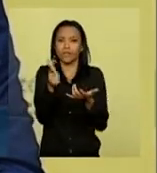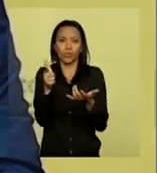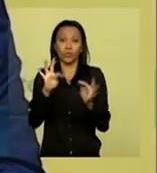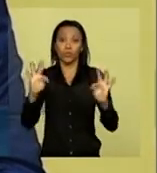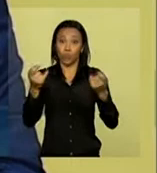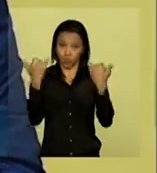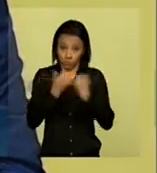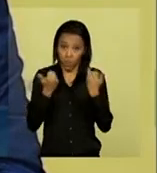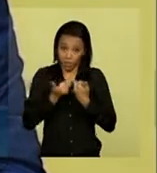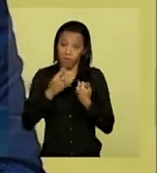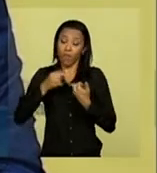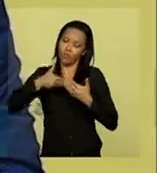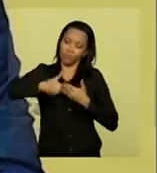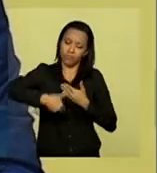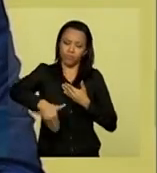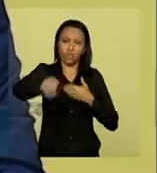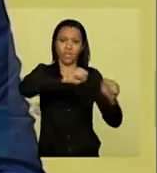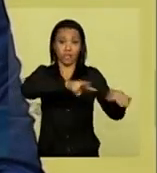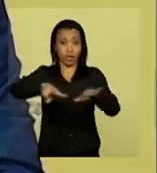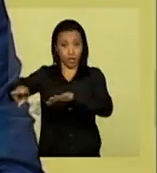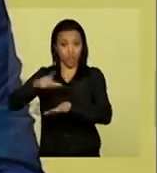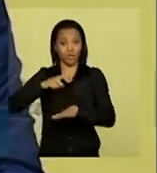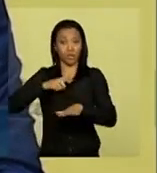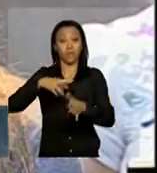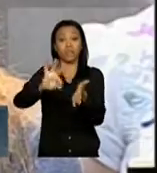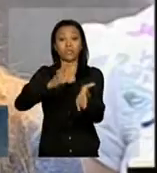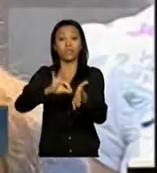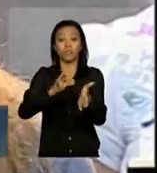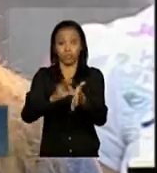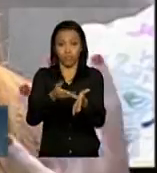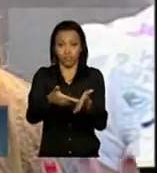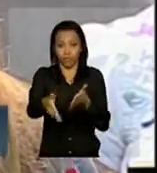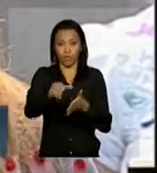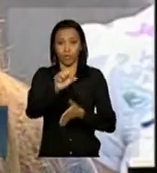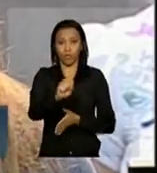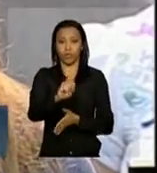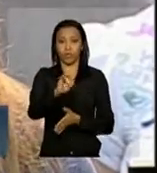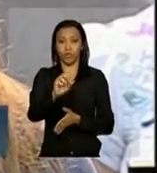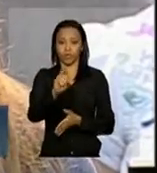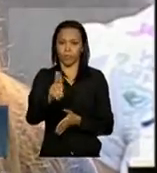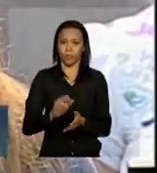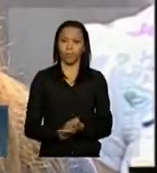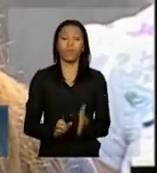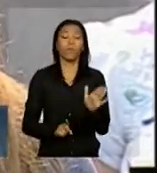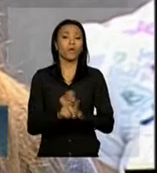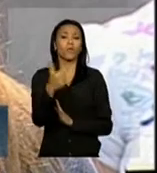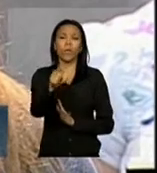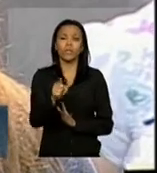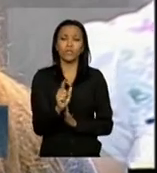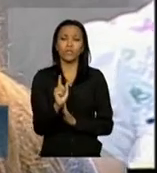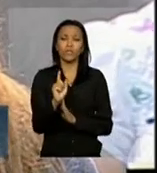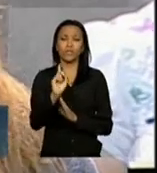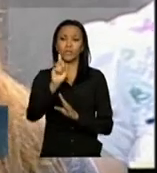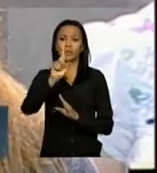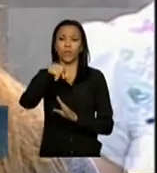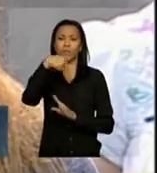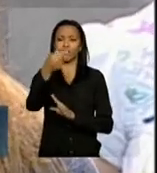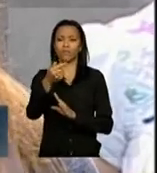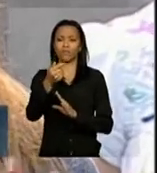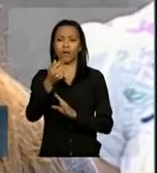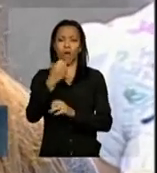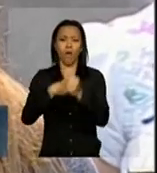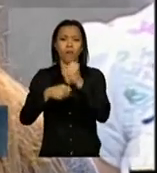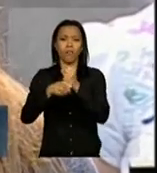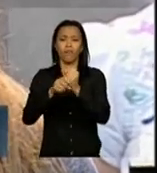lateral e tem toda semana ainda para fazer a inscrição do Sisu de qualquer maneira no final do ano os estudantes estavam com